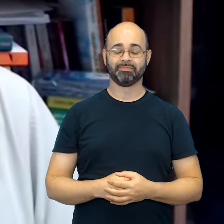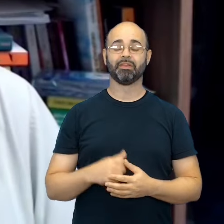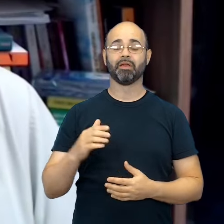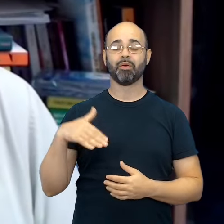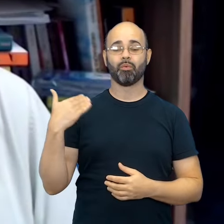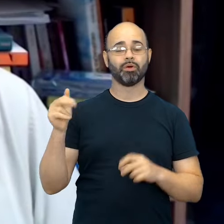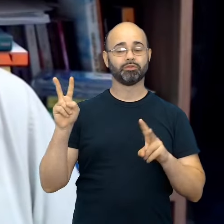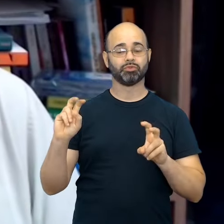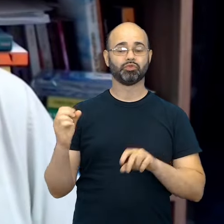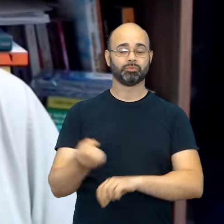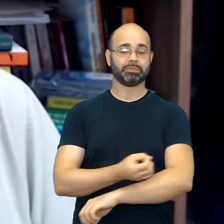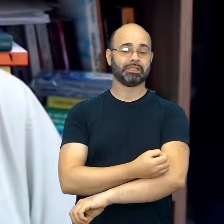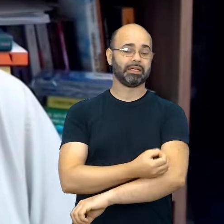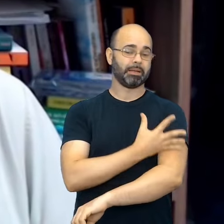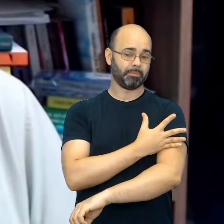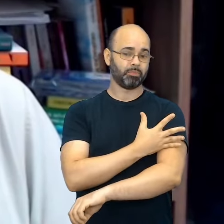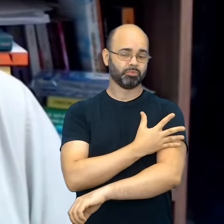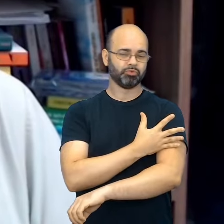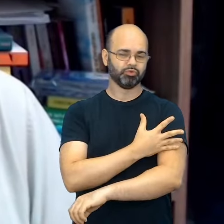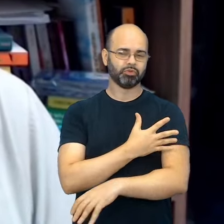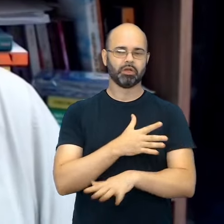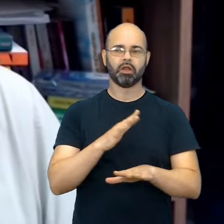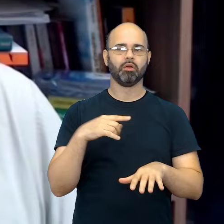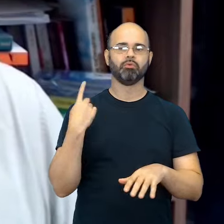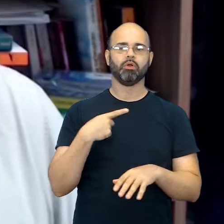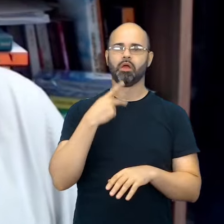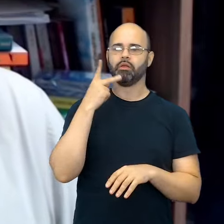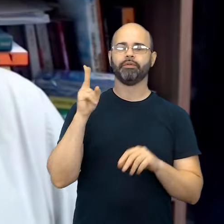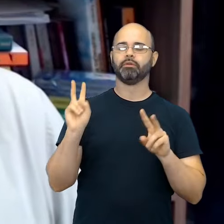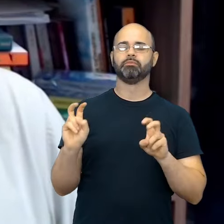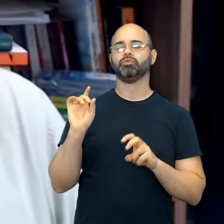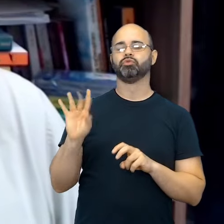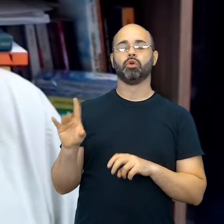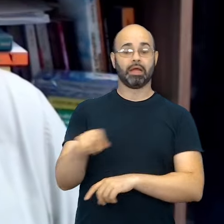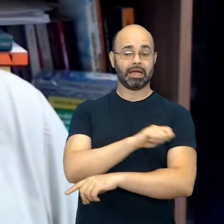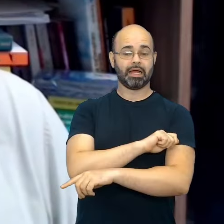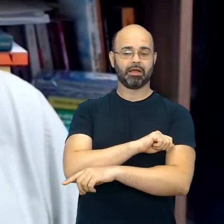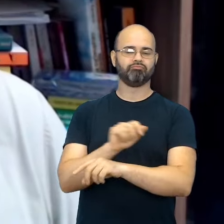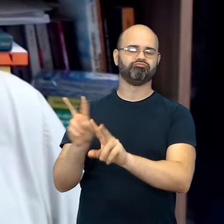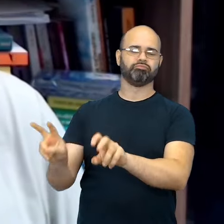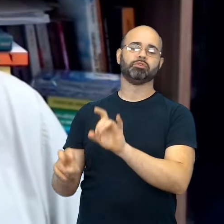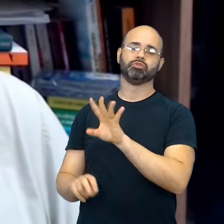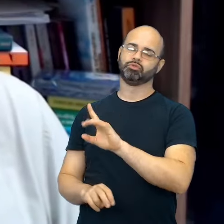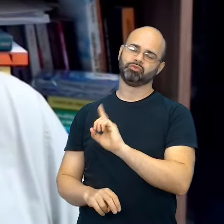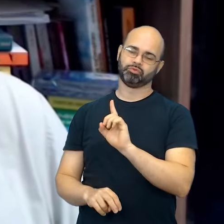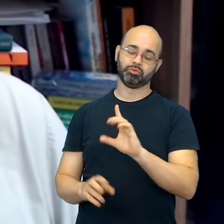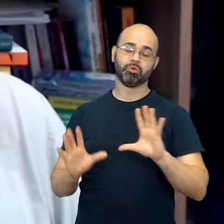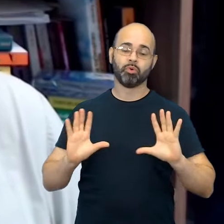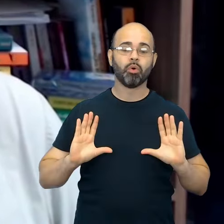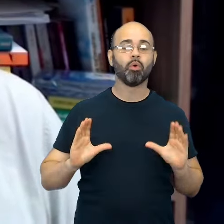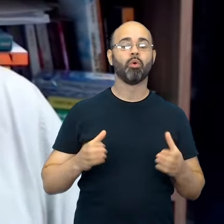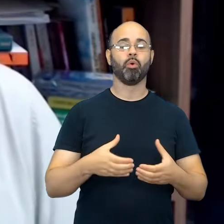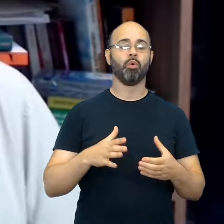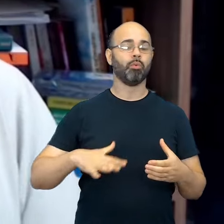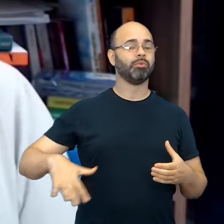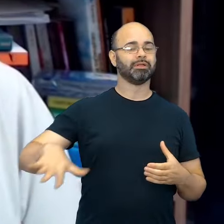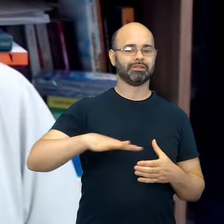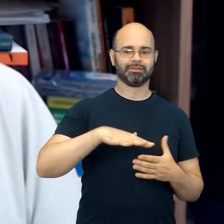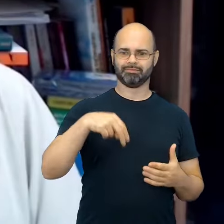né? Primeiro que nós não estamos falando só do estudante, nós estamos falando de toda a comunidade